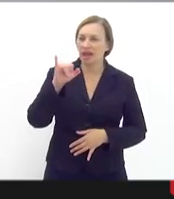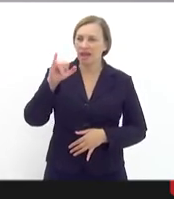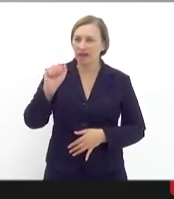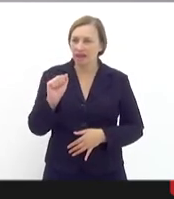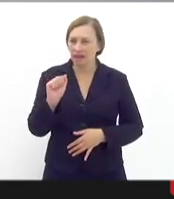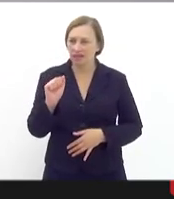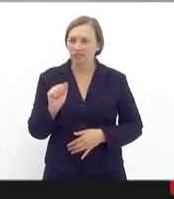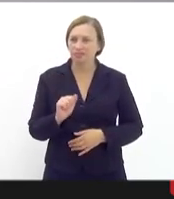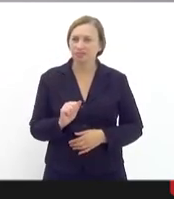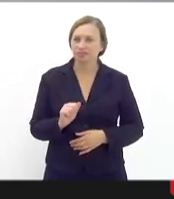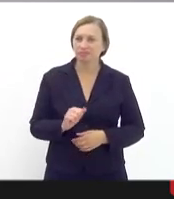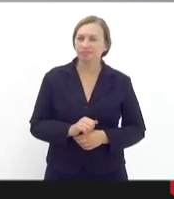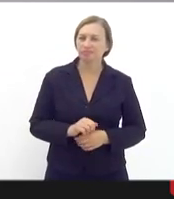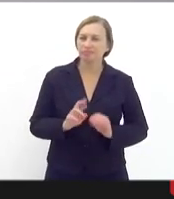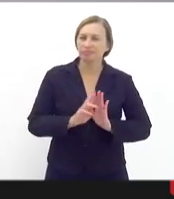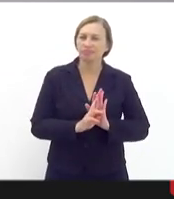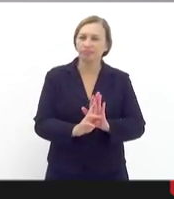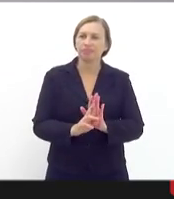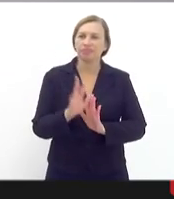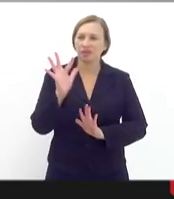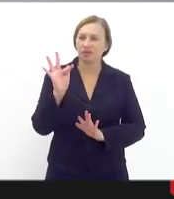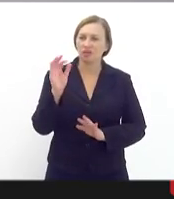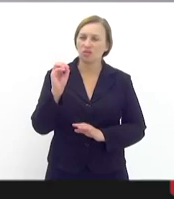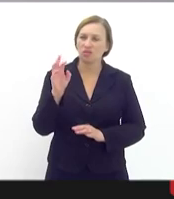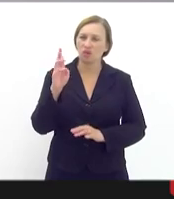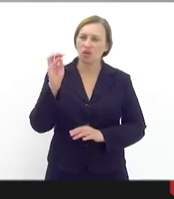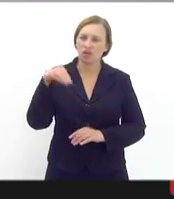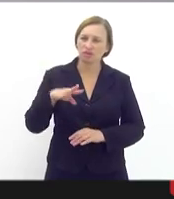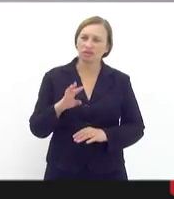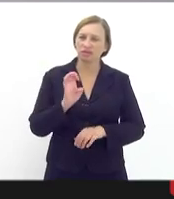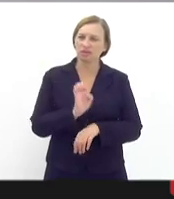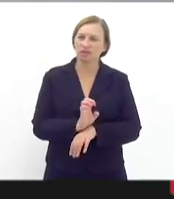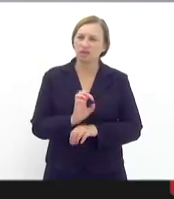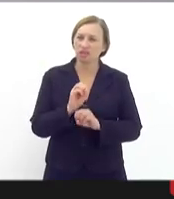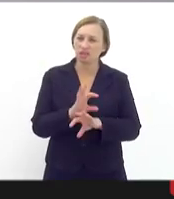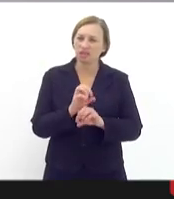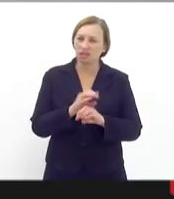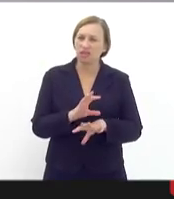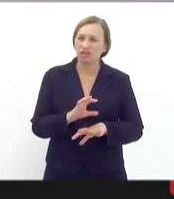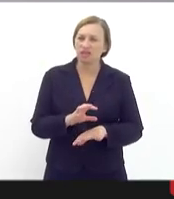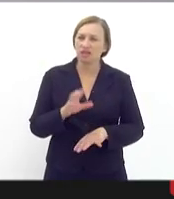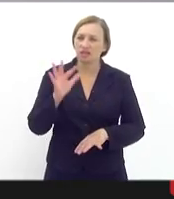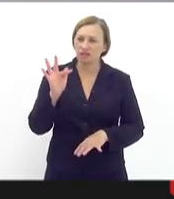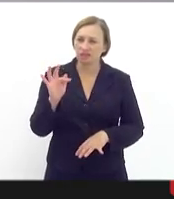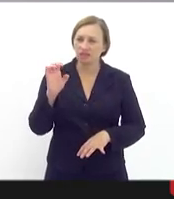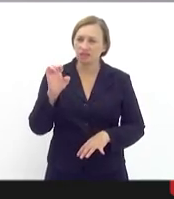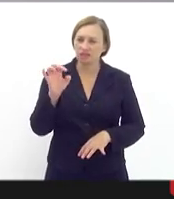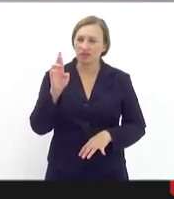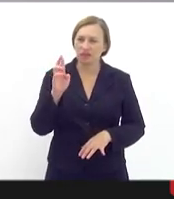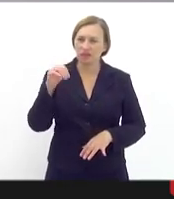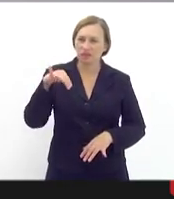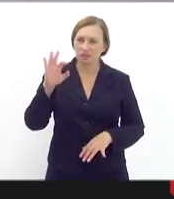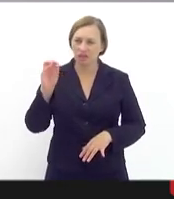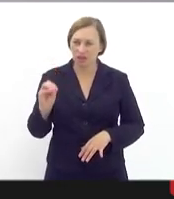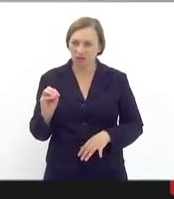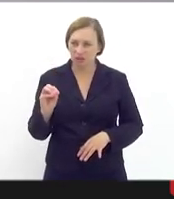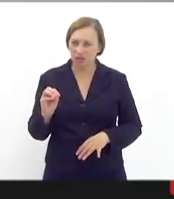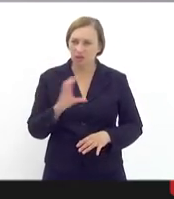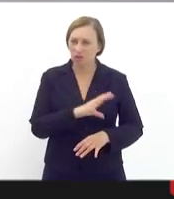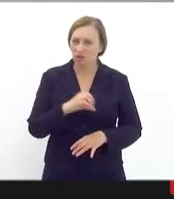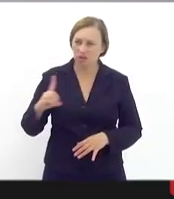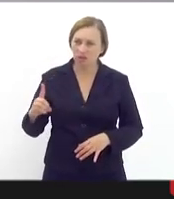Fórum, representando aqui o Fórum Estadual de Educação. Obrigada, Leia. O Danilo Firmino, nosso parceiro querido e coordenador da